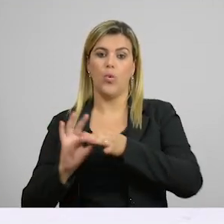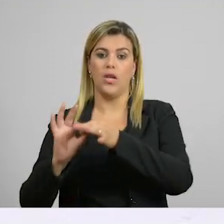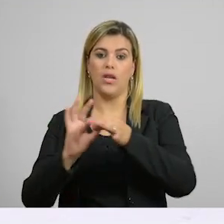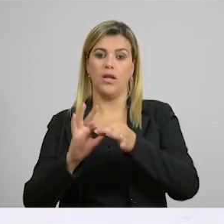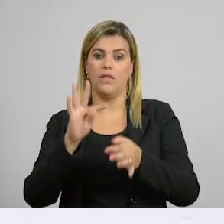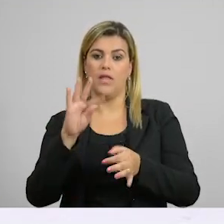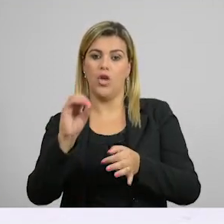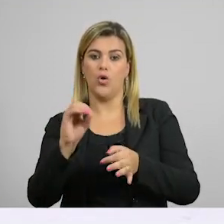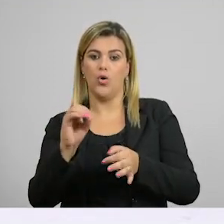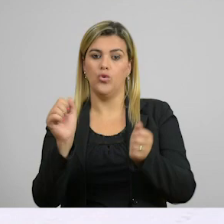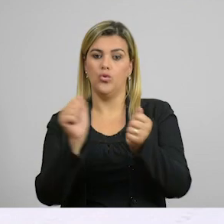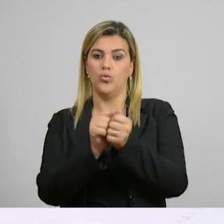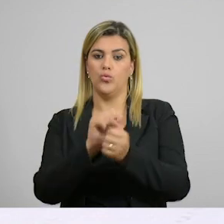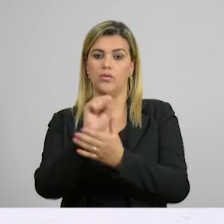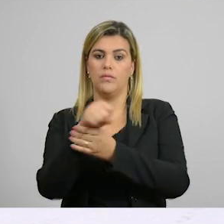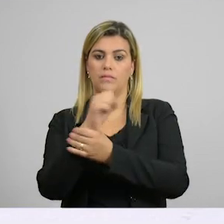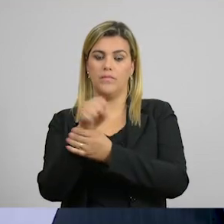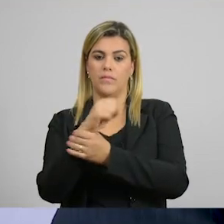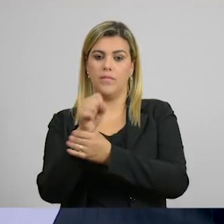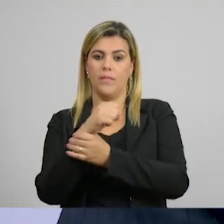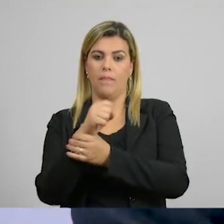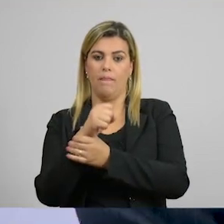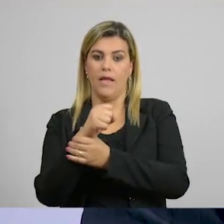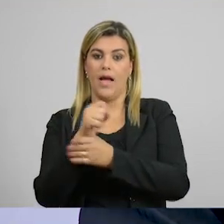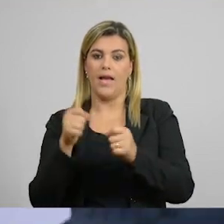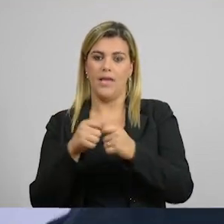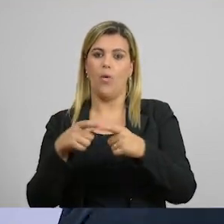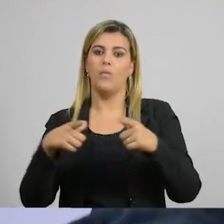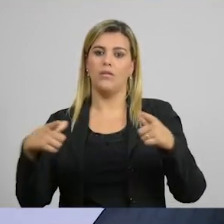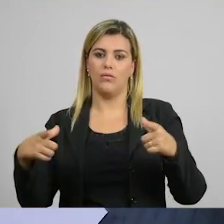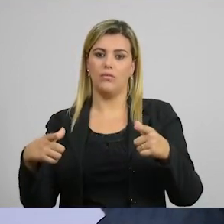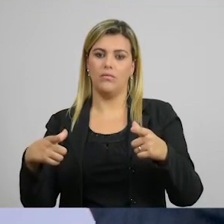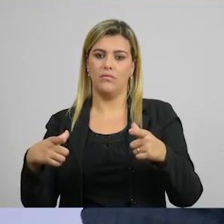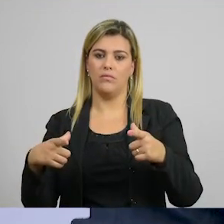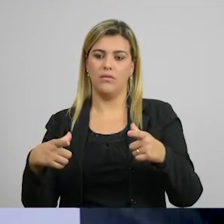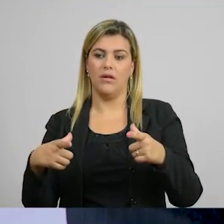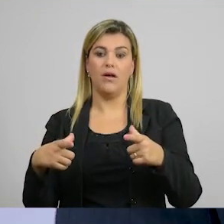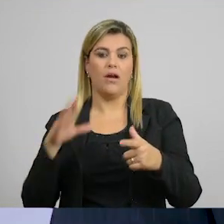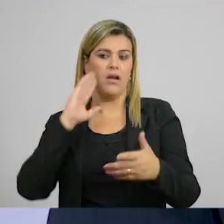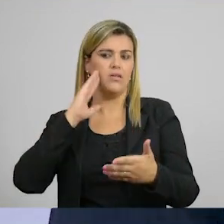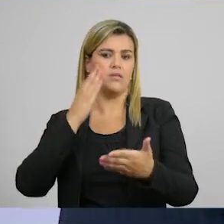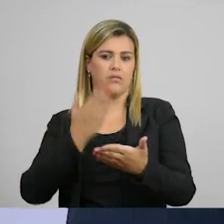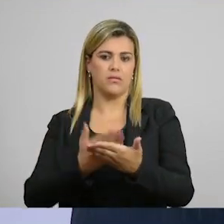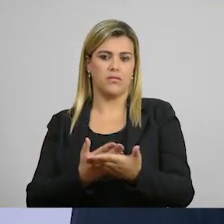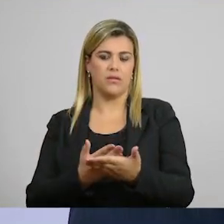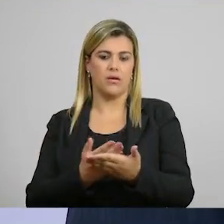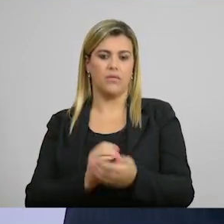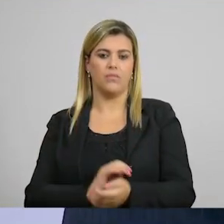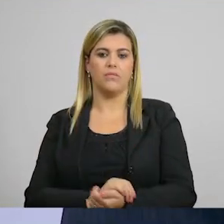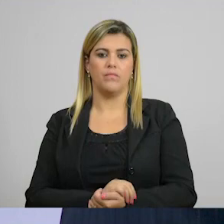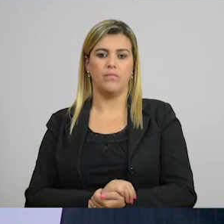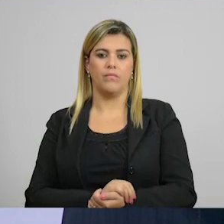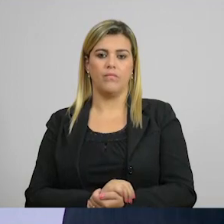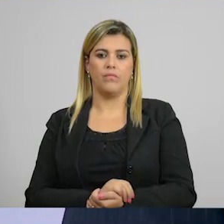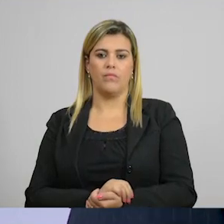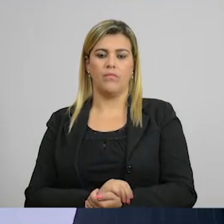unir fisioterapia e terapia ocupacional. Aí nós somos um número maior. Aí eles acreditaram